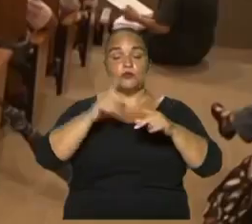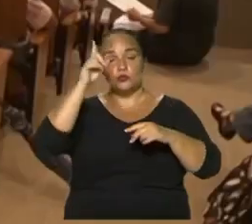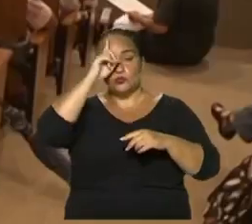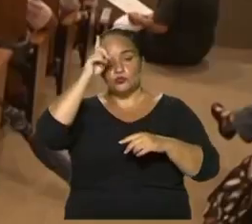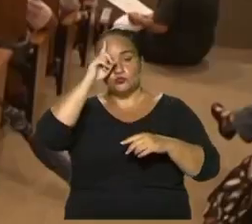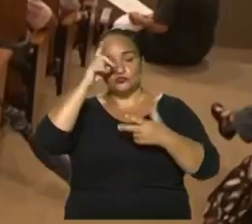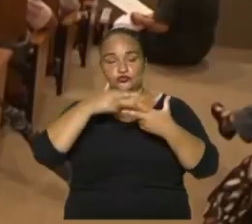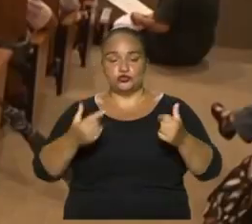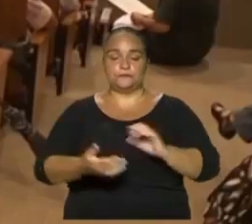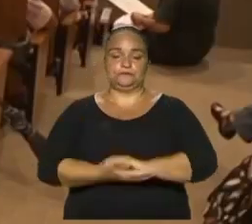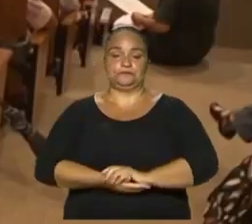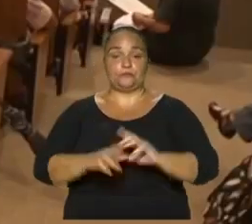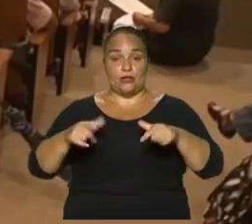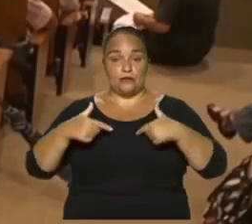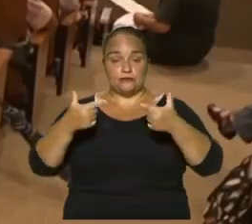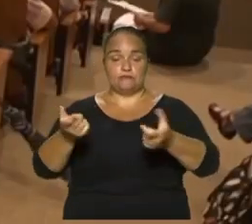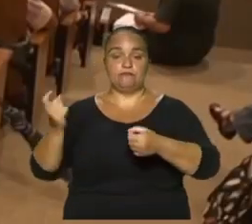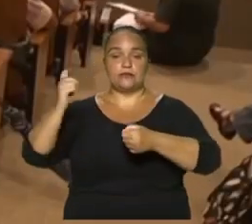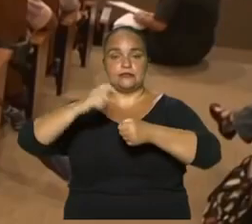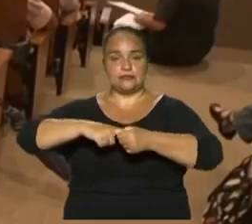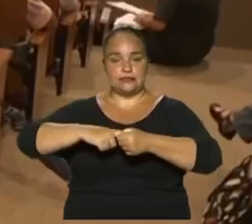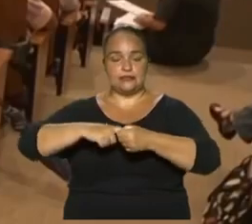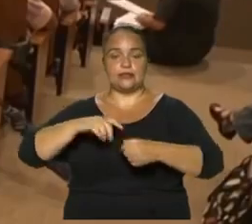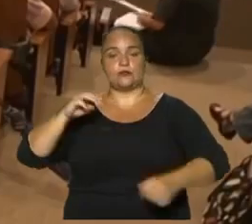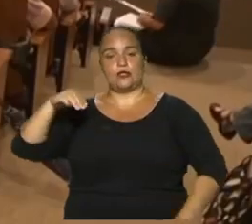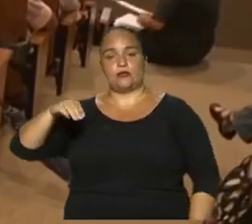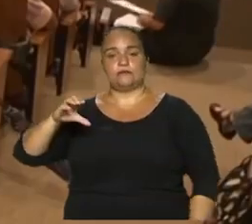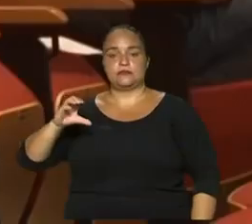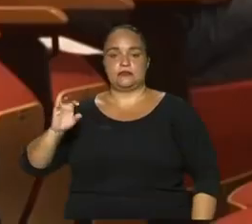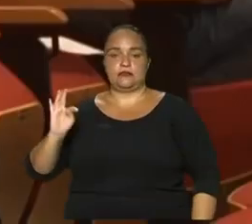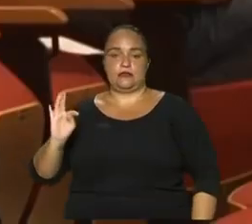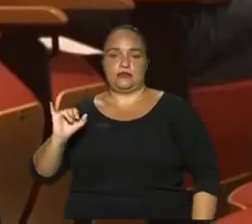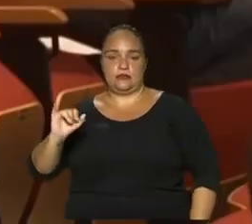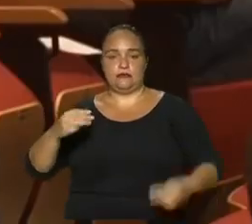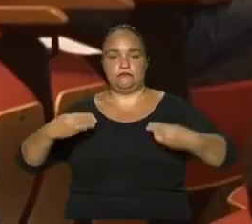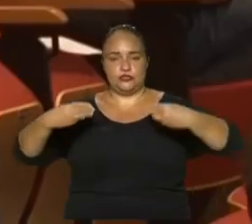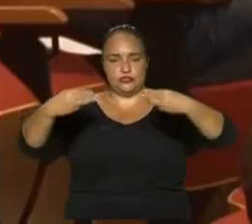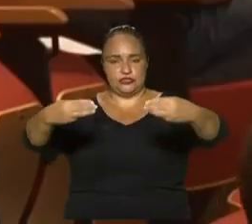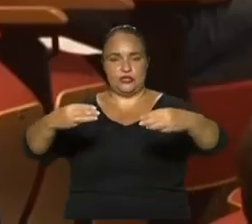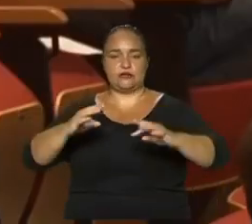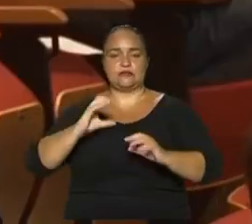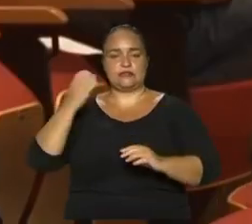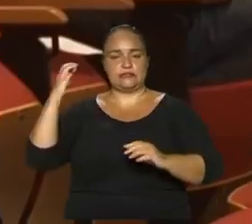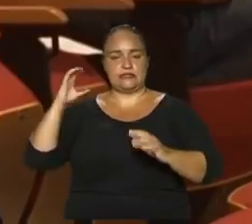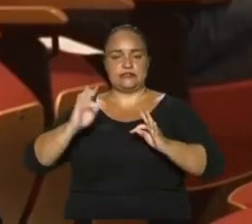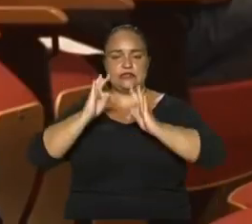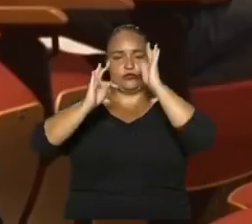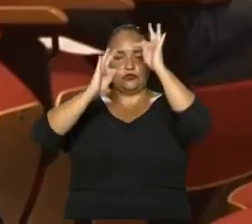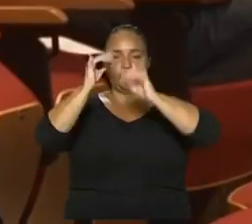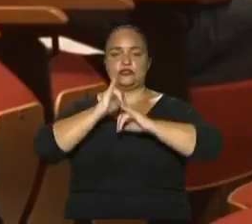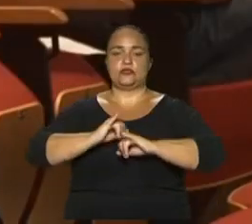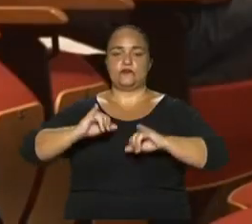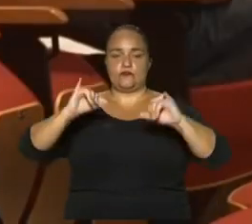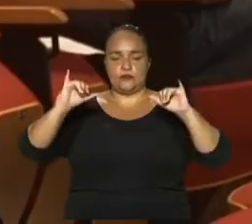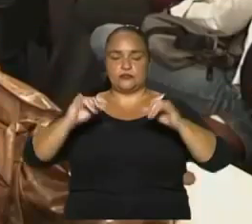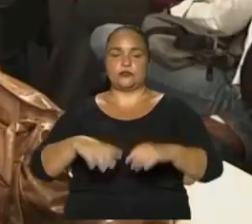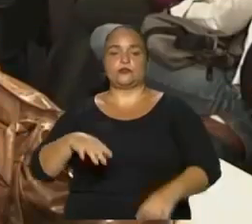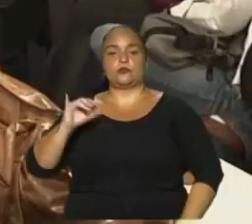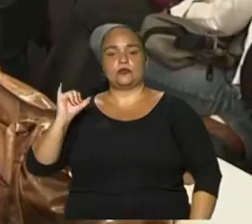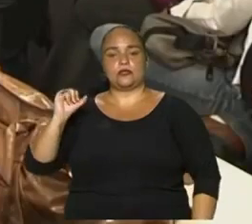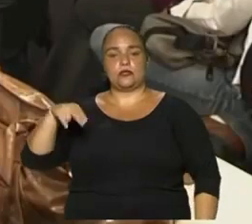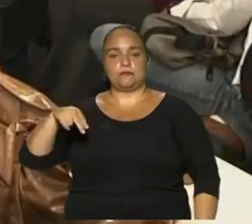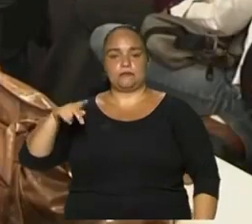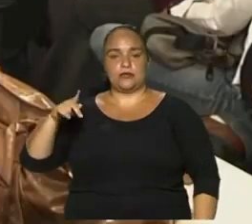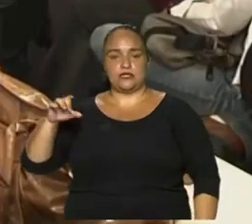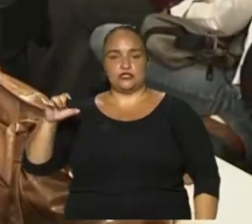dia. A ação é uma parceria do MCTI, o Ministério da Ciência, Tecnologia e Inovações, do IPICT, o